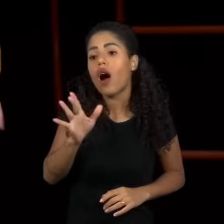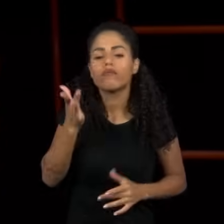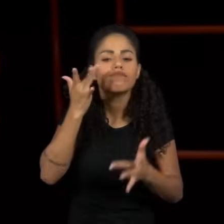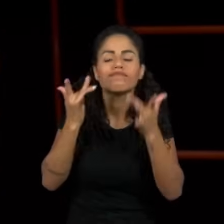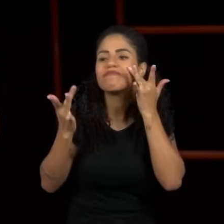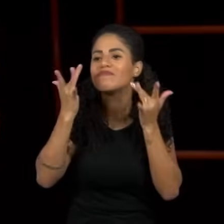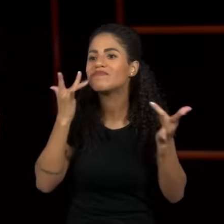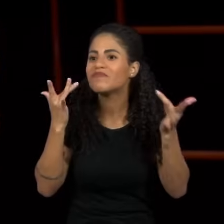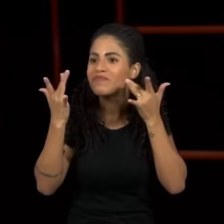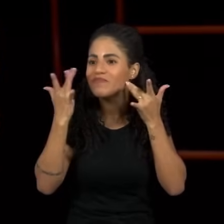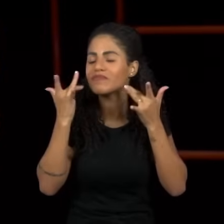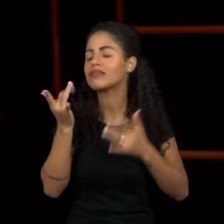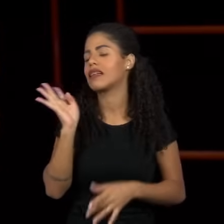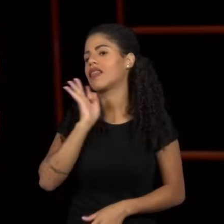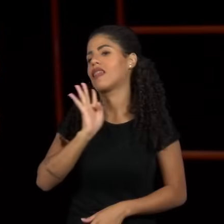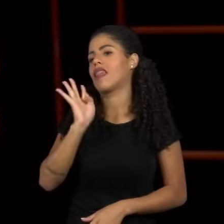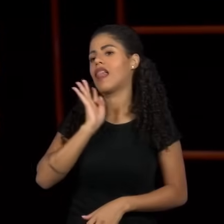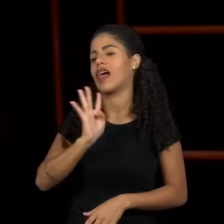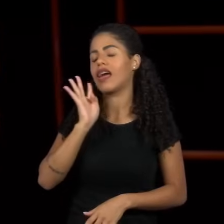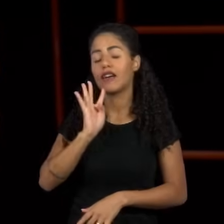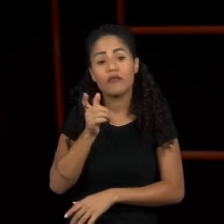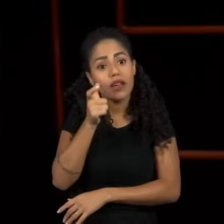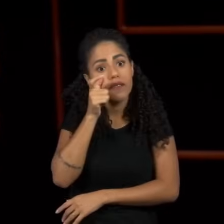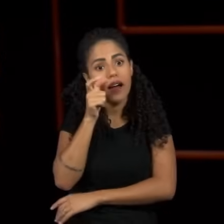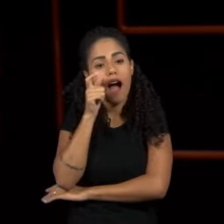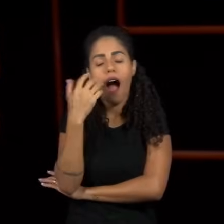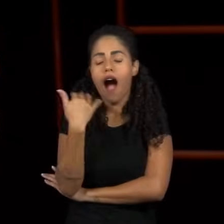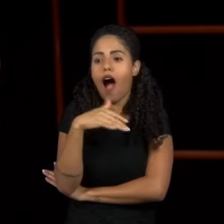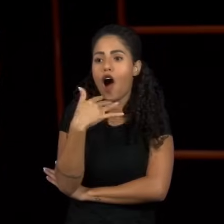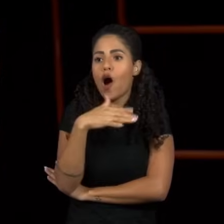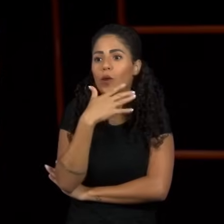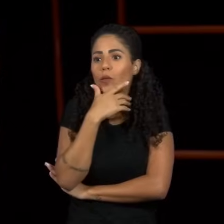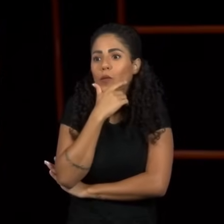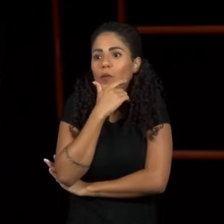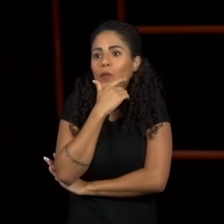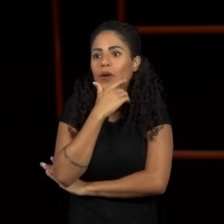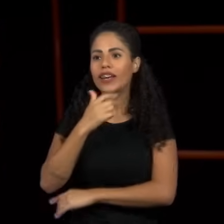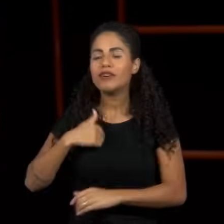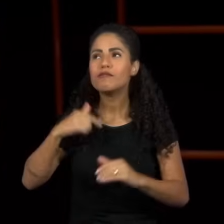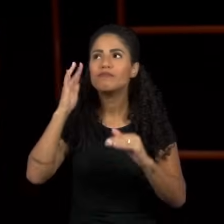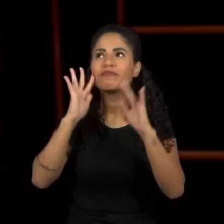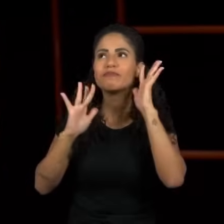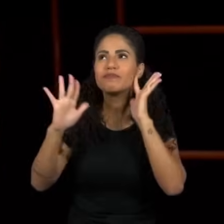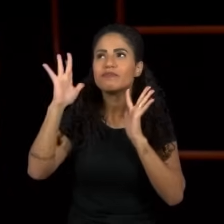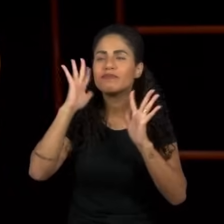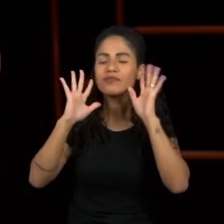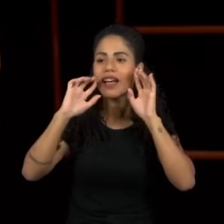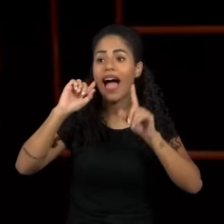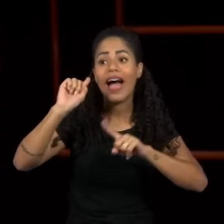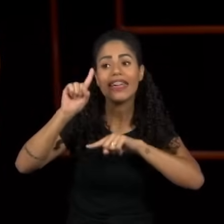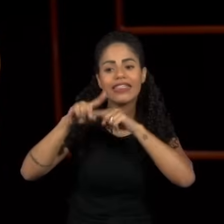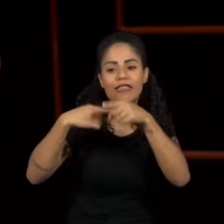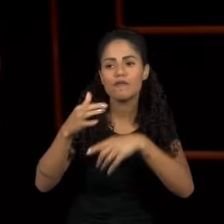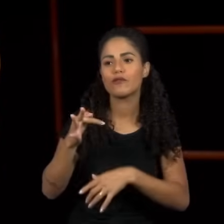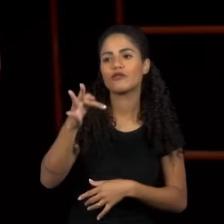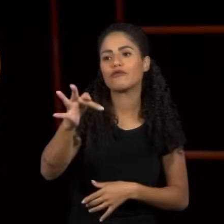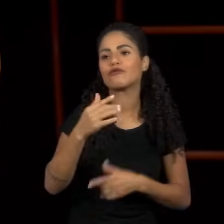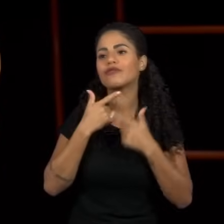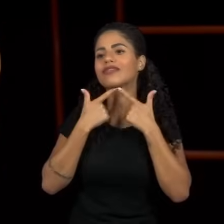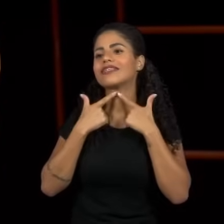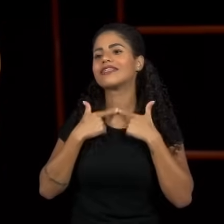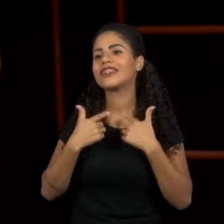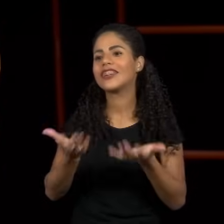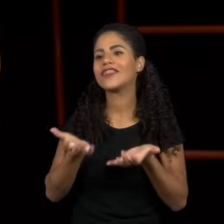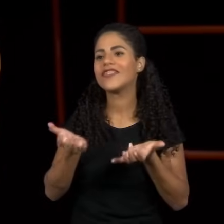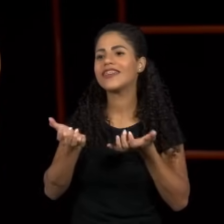né? E eu fui ficando fascinada com aquilo. Acho que isso me levou mais tarde a desejar